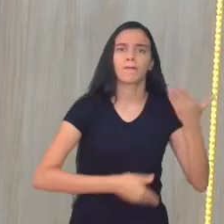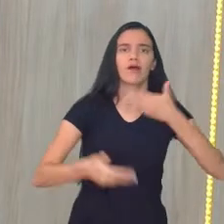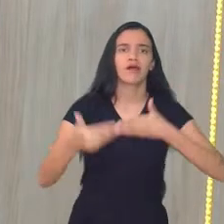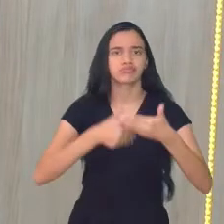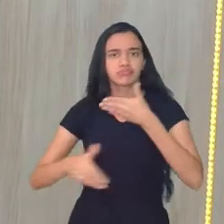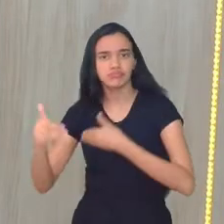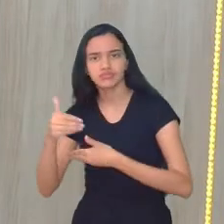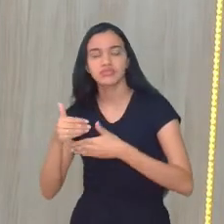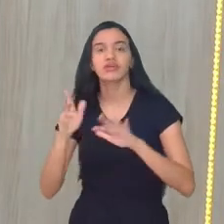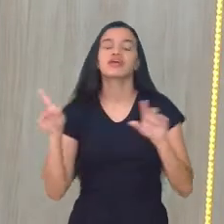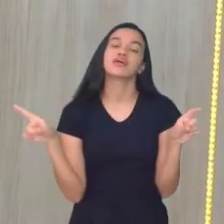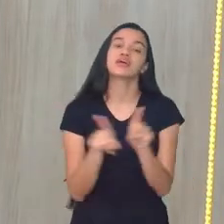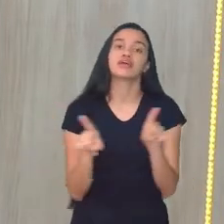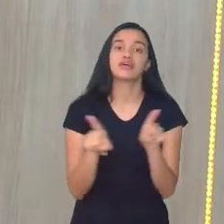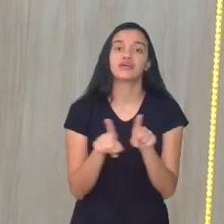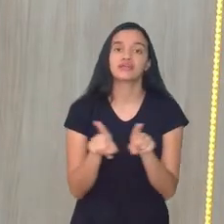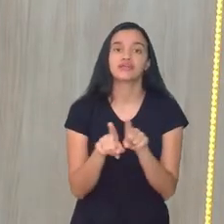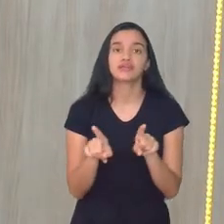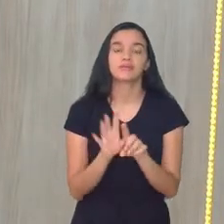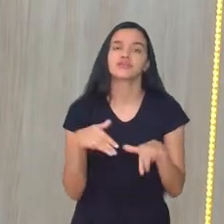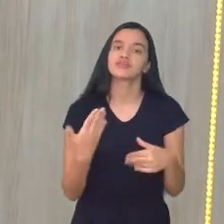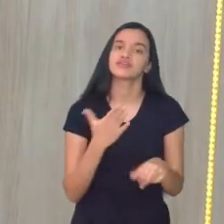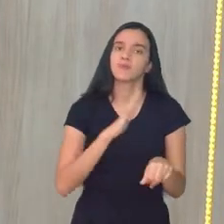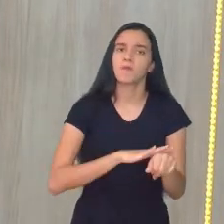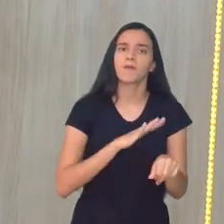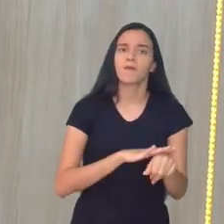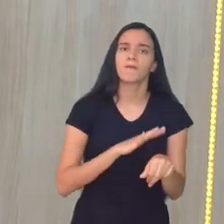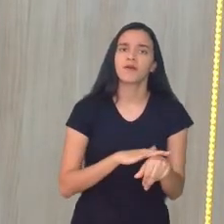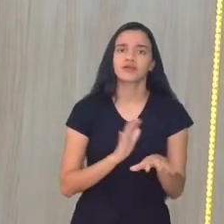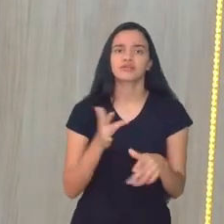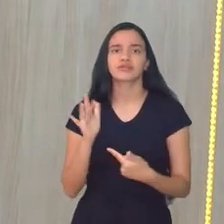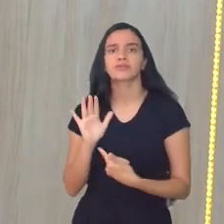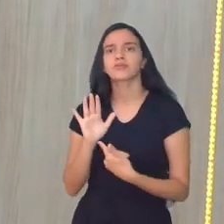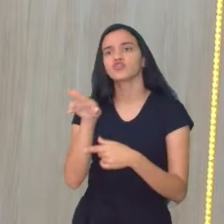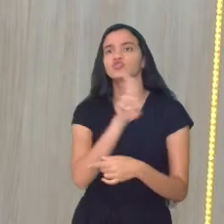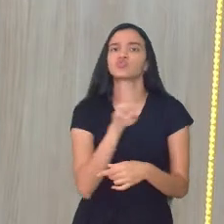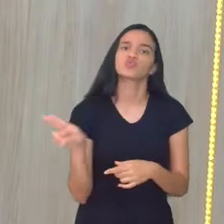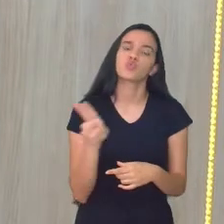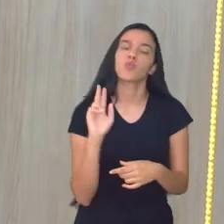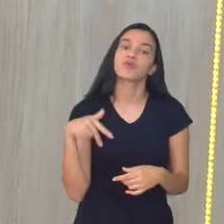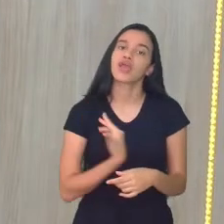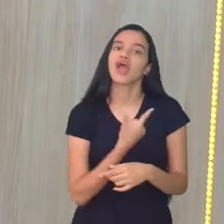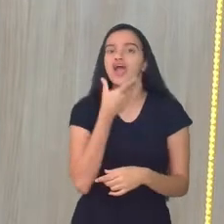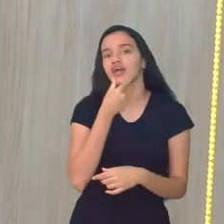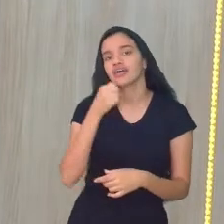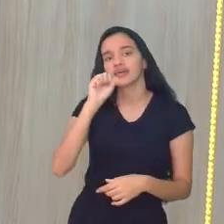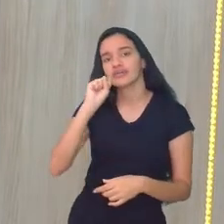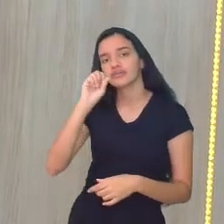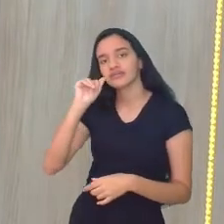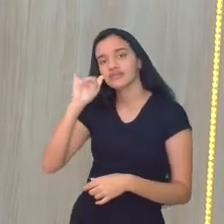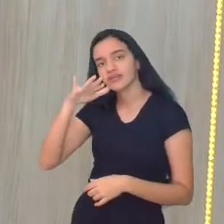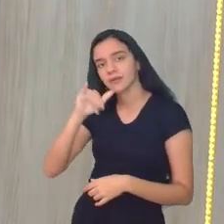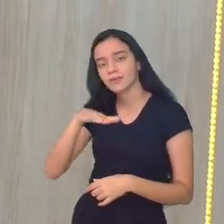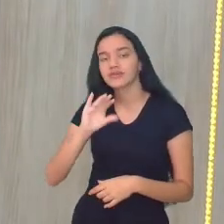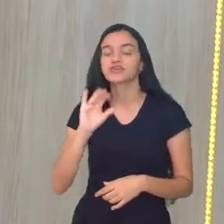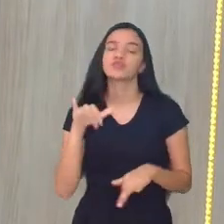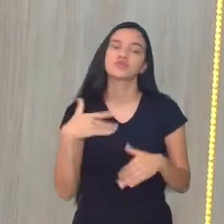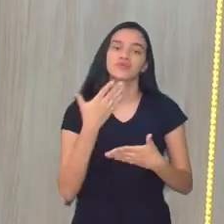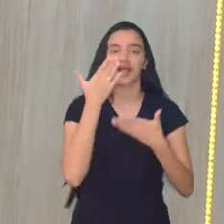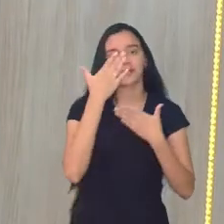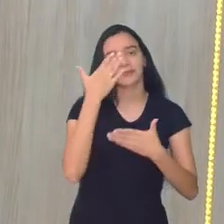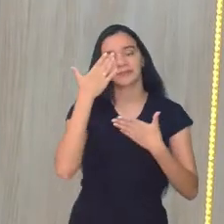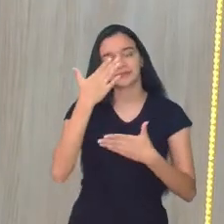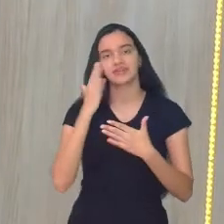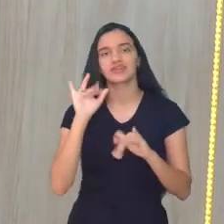participando, né? E aí, como nesse momento, quem está revelando o nome para a gente é Sabino, então, vamos aí o nosso agradecimento